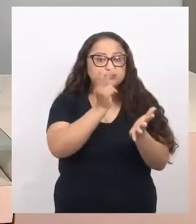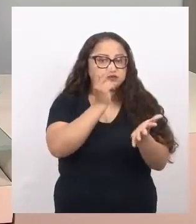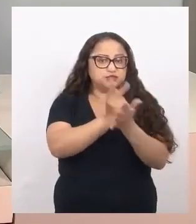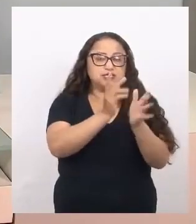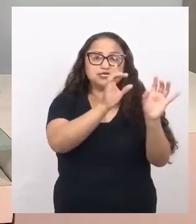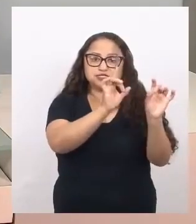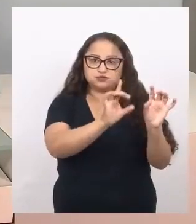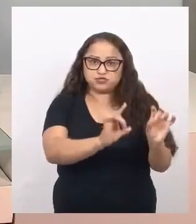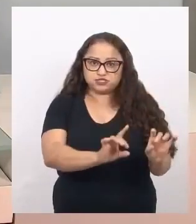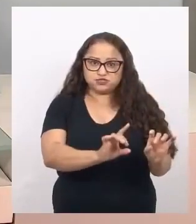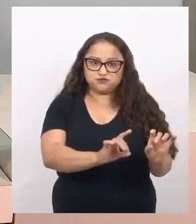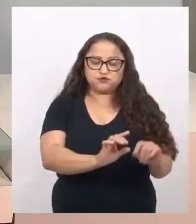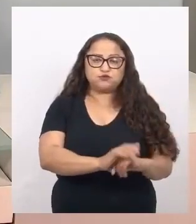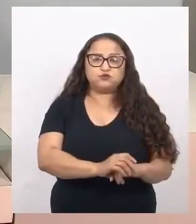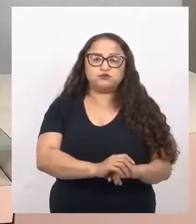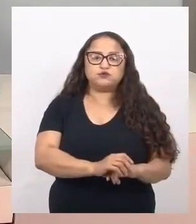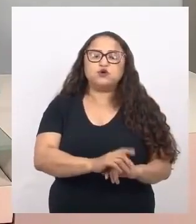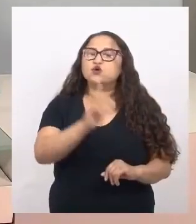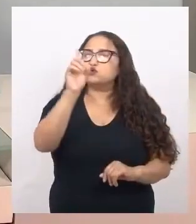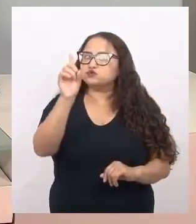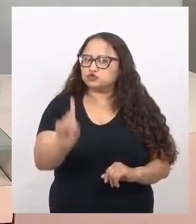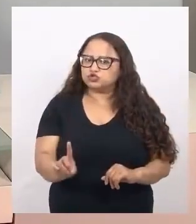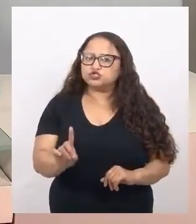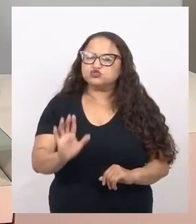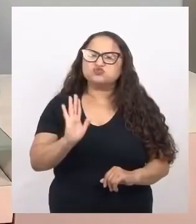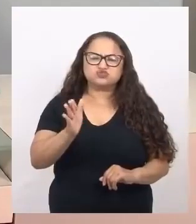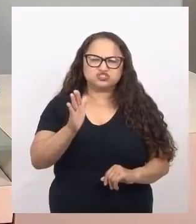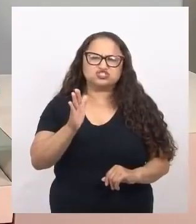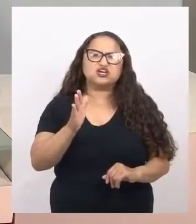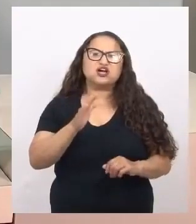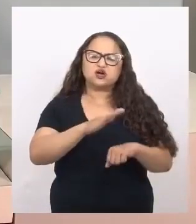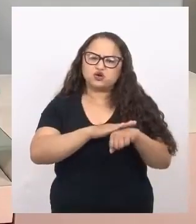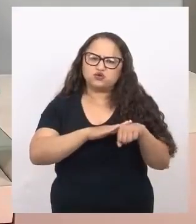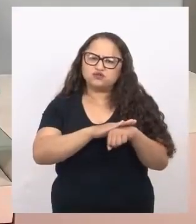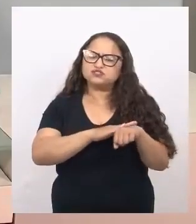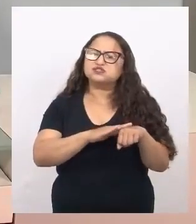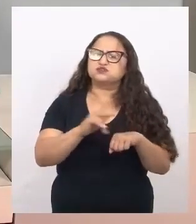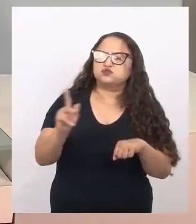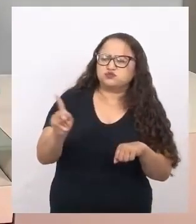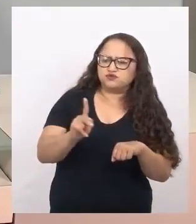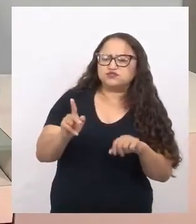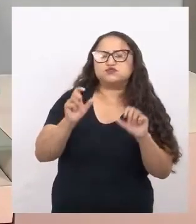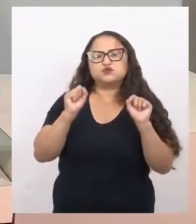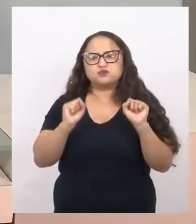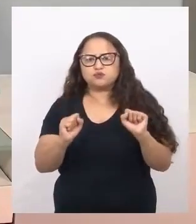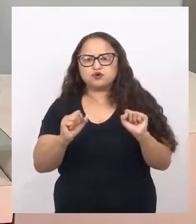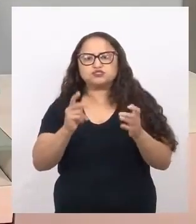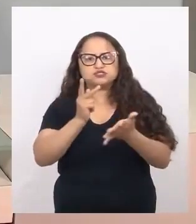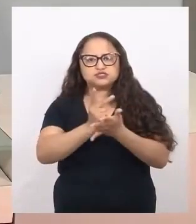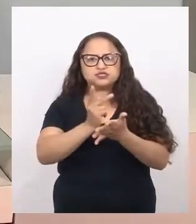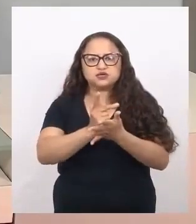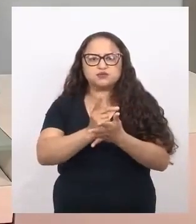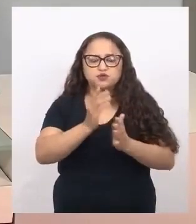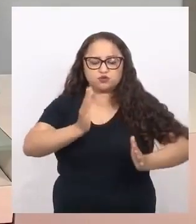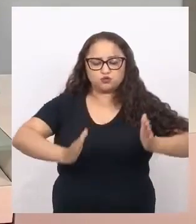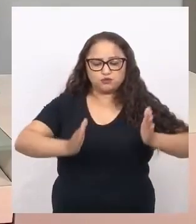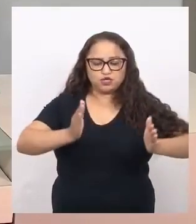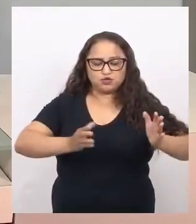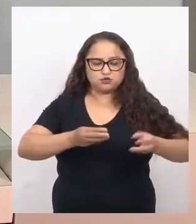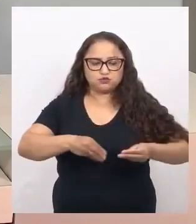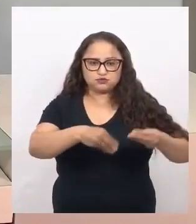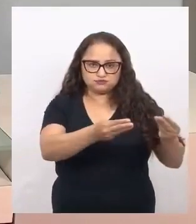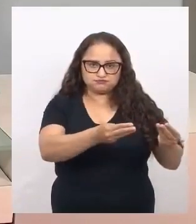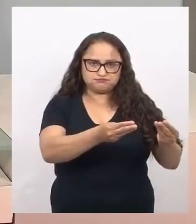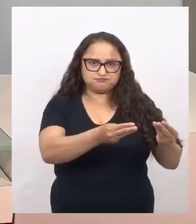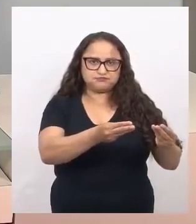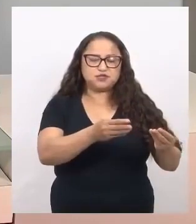do ensino fundamental, o diretor já vai ter conversado com os professores e pode conversar durante a atribuição para garantir que